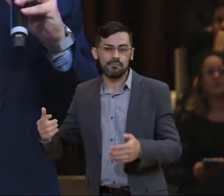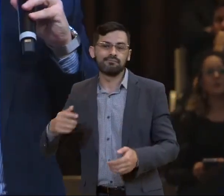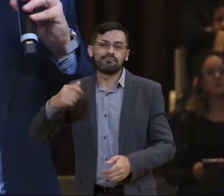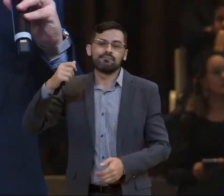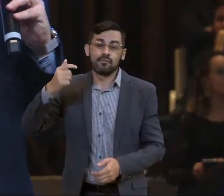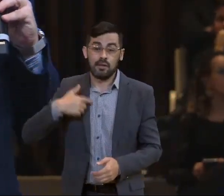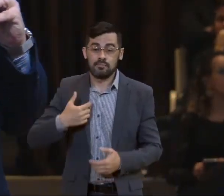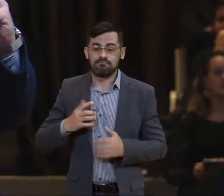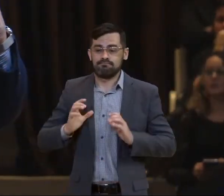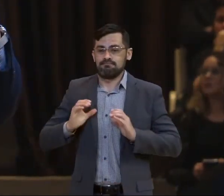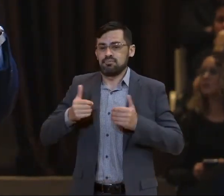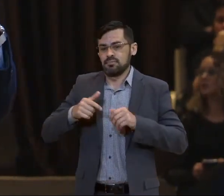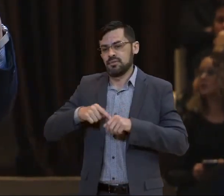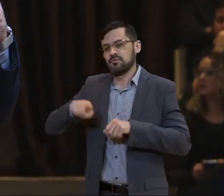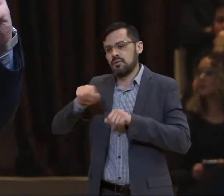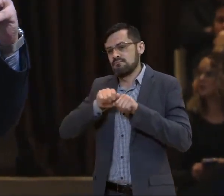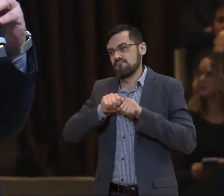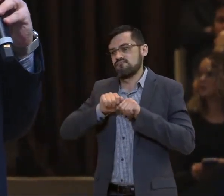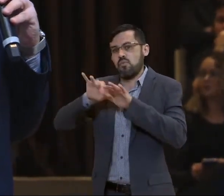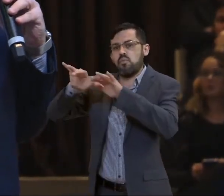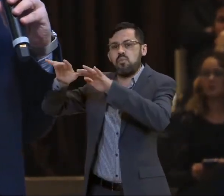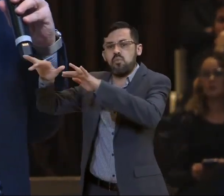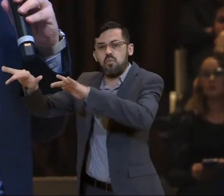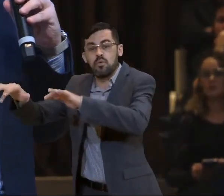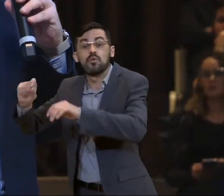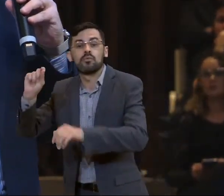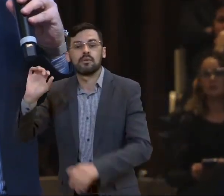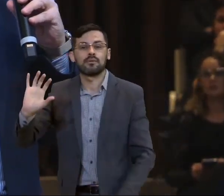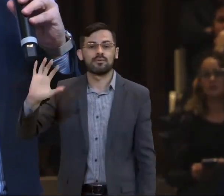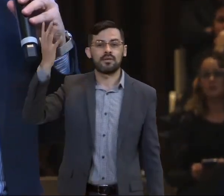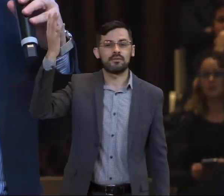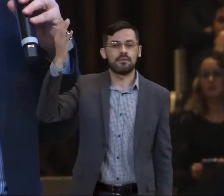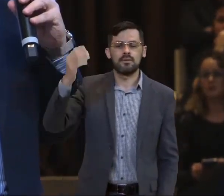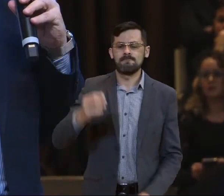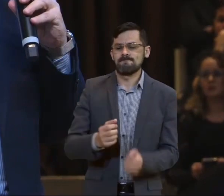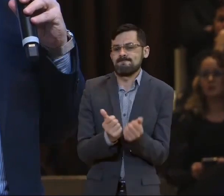lança as redes e acontece um milagre.